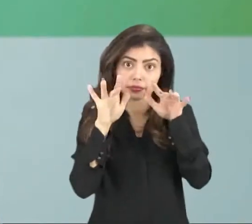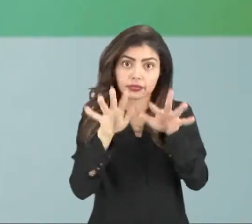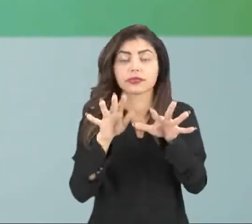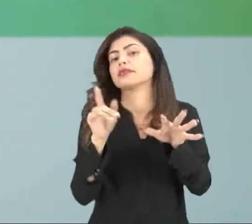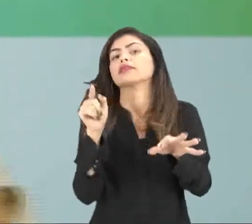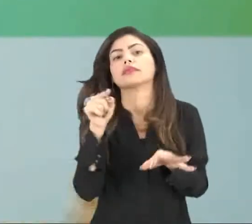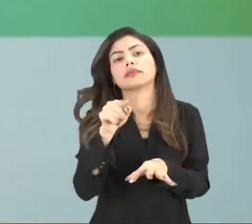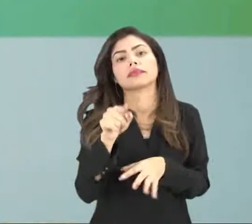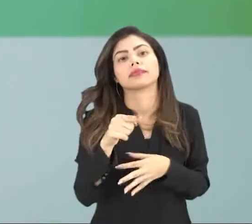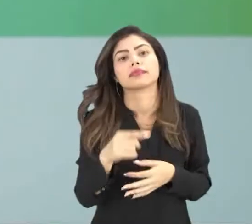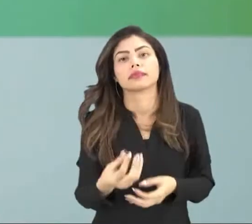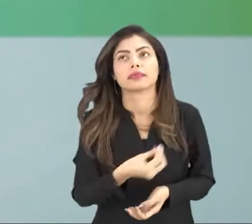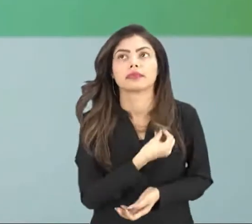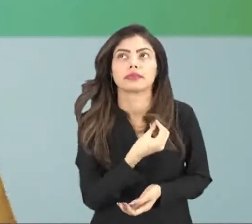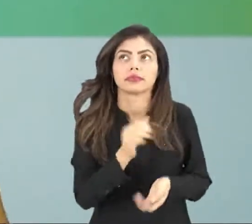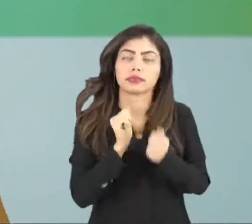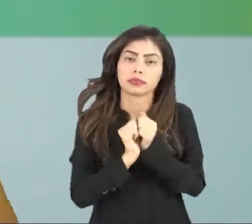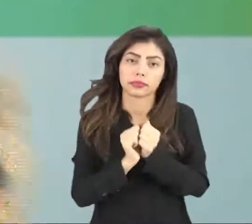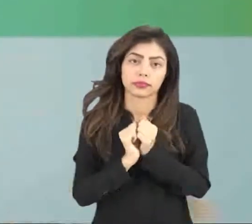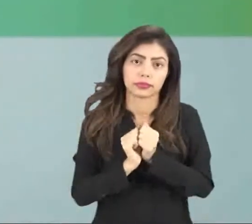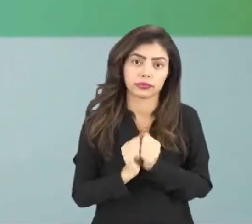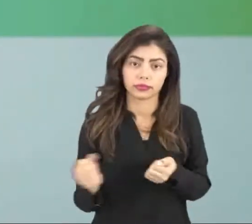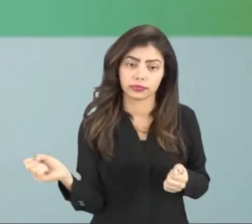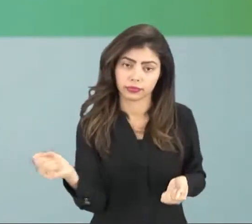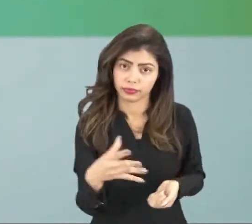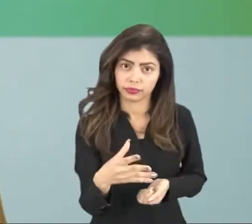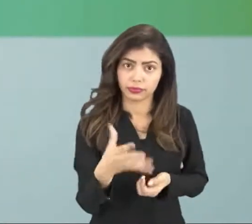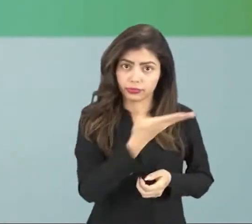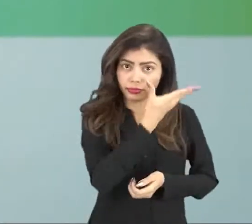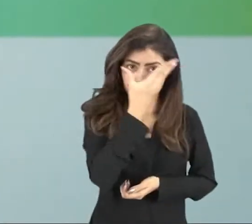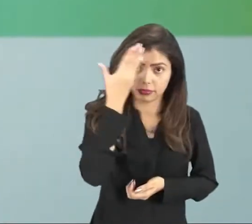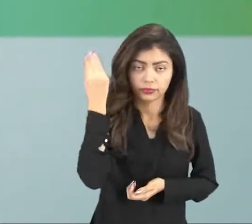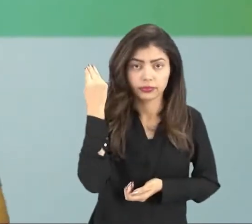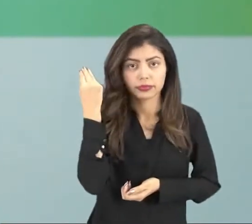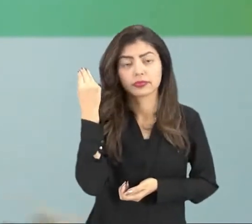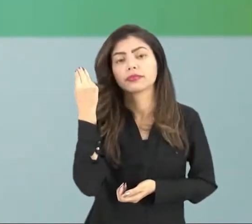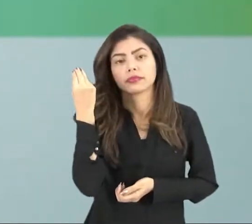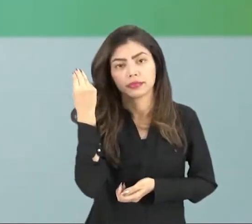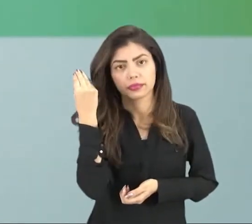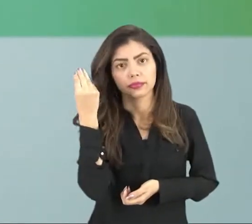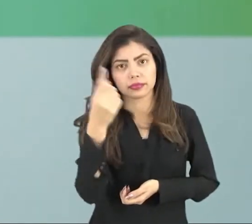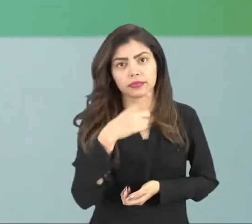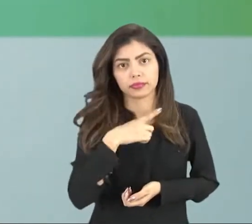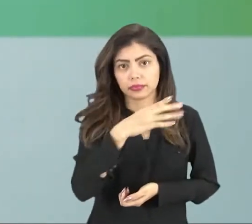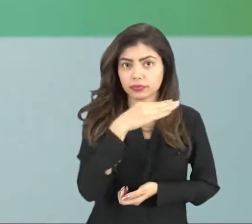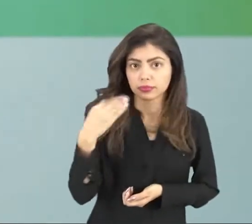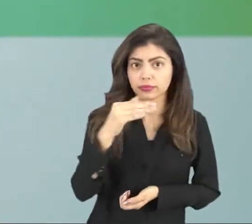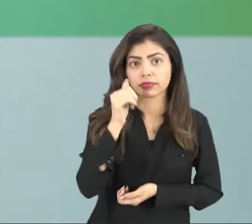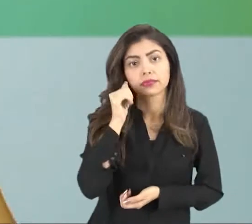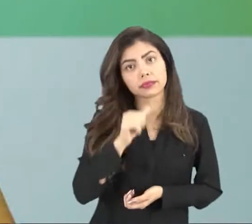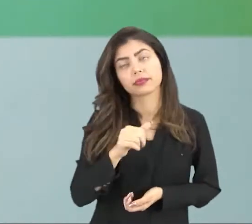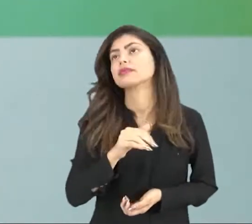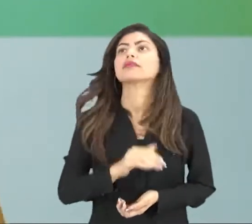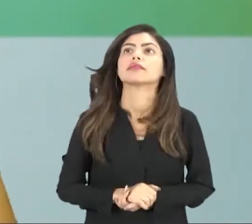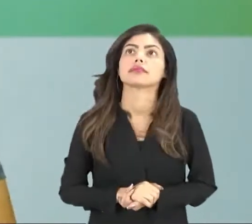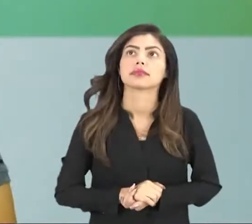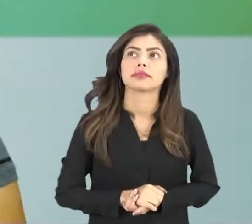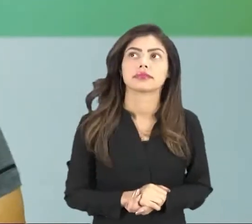aí eles foram viver juntos, viver uma bela vida. Ele esqueceu essa questão de estar matando mulher, né? Por favor,